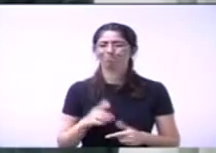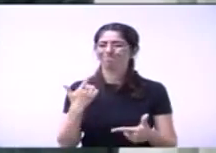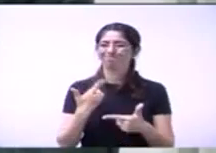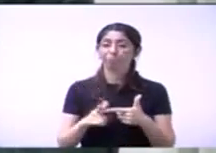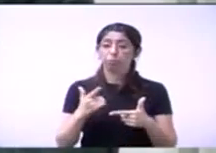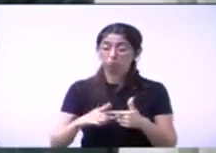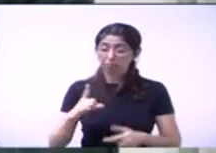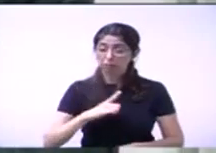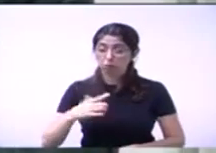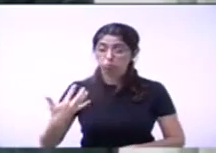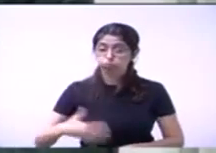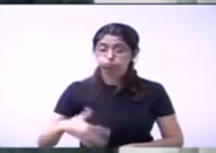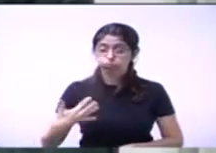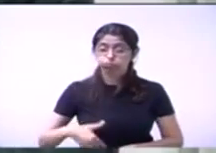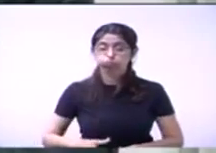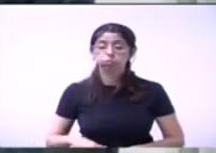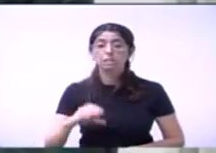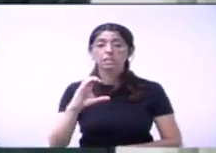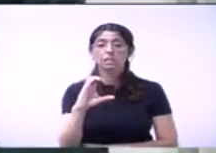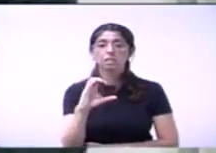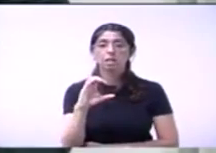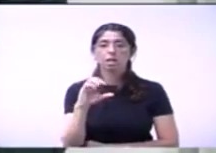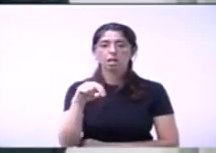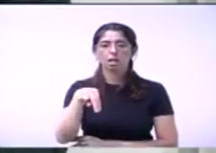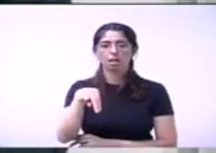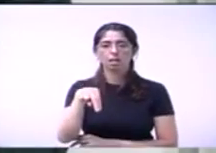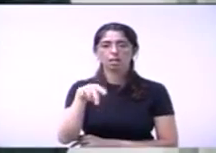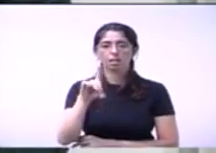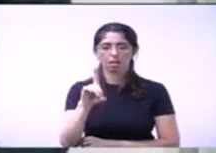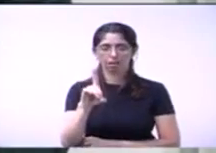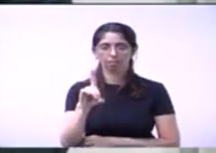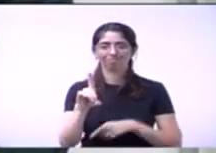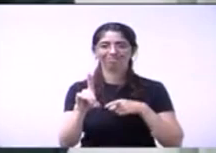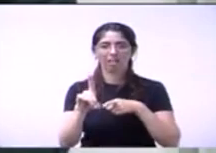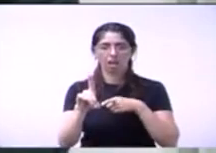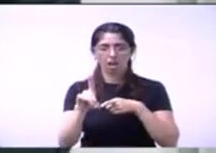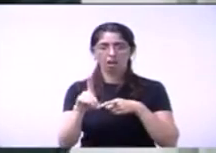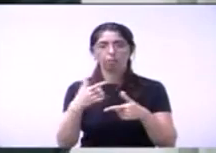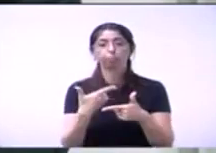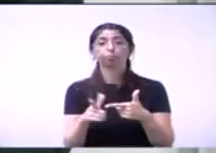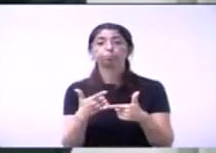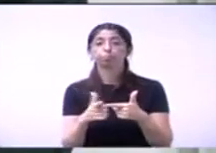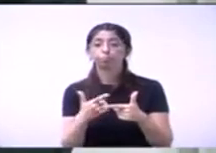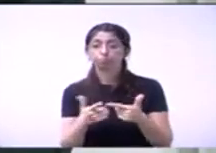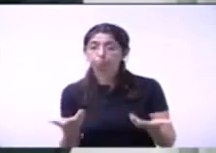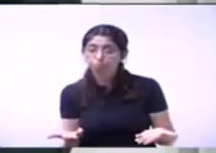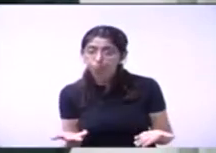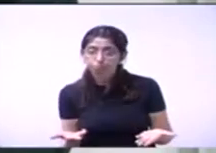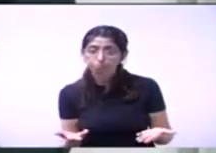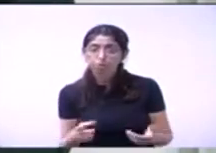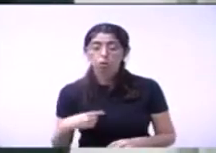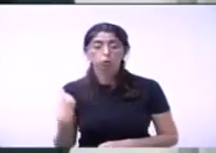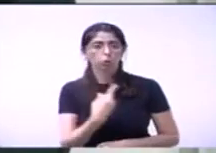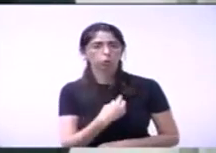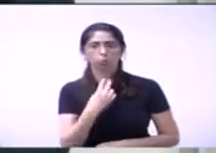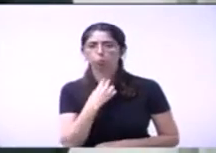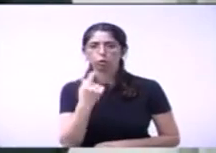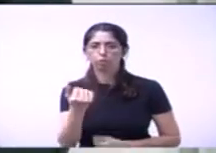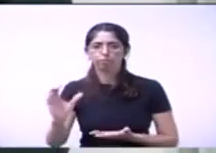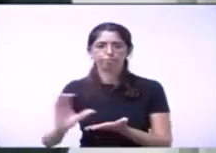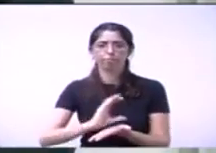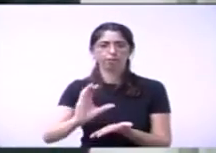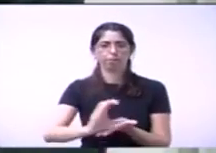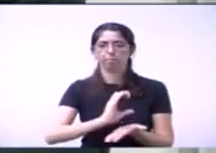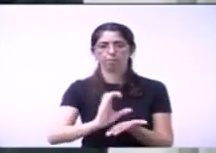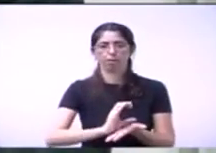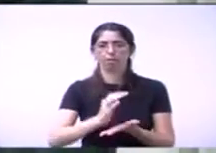existia, não estava apto para se receber. E quando eu descobri que o doutor Alex,